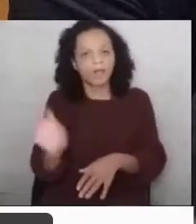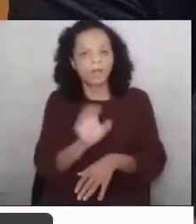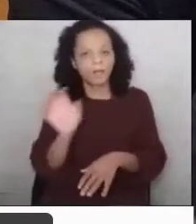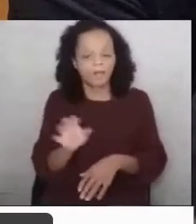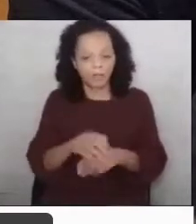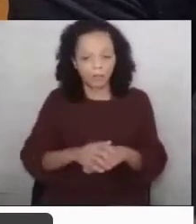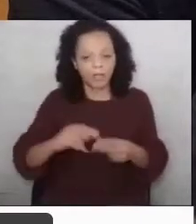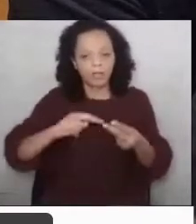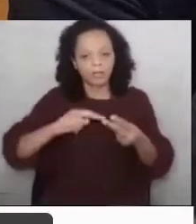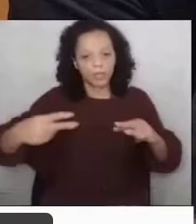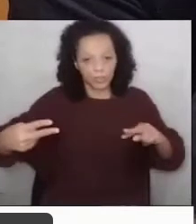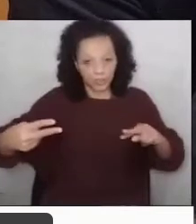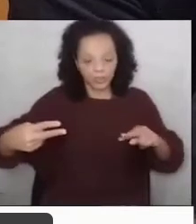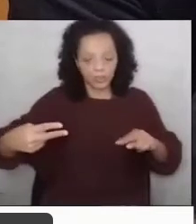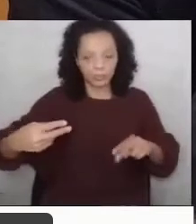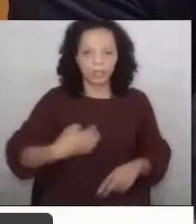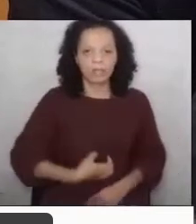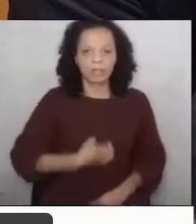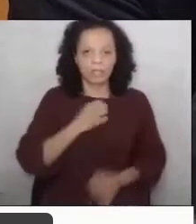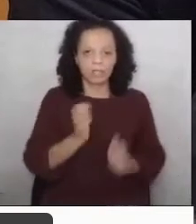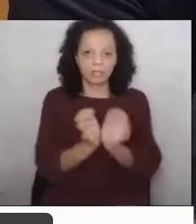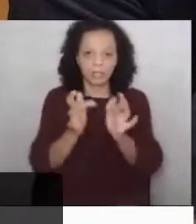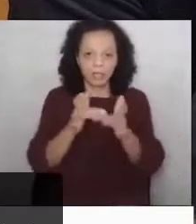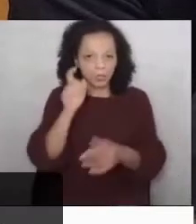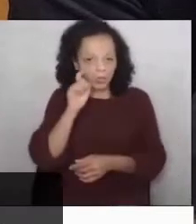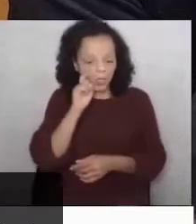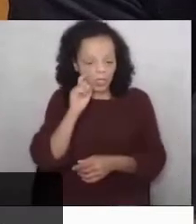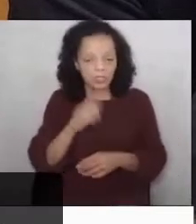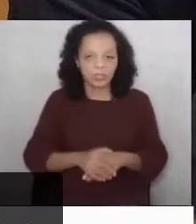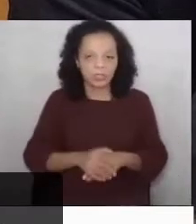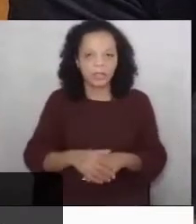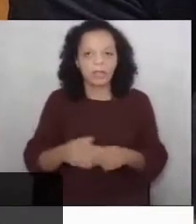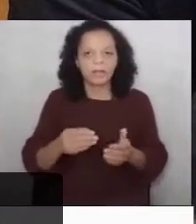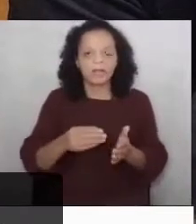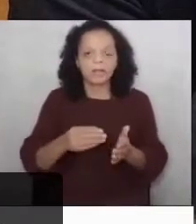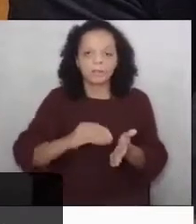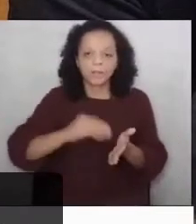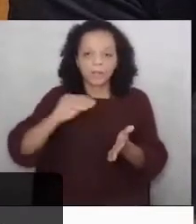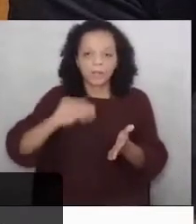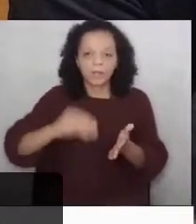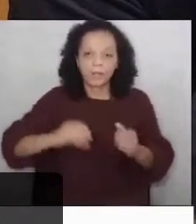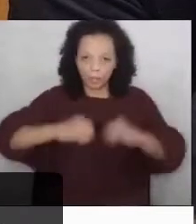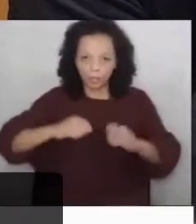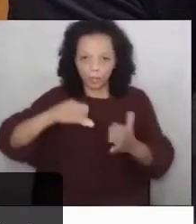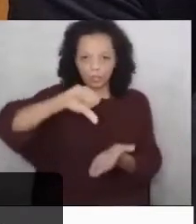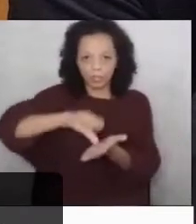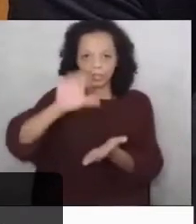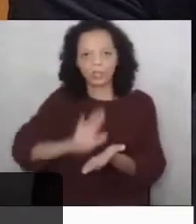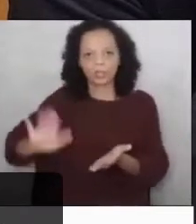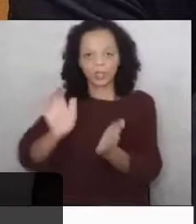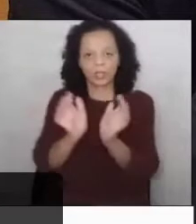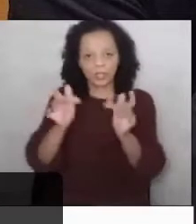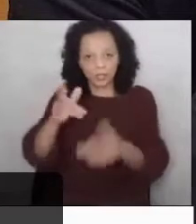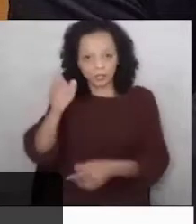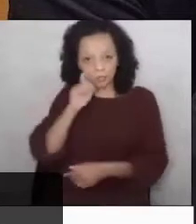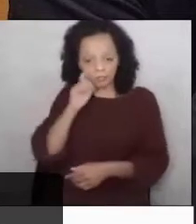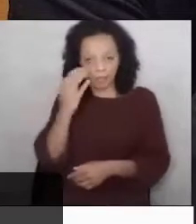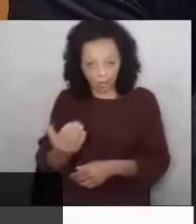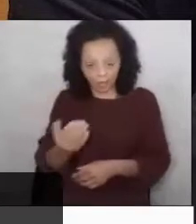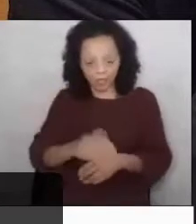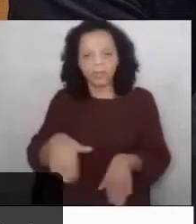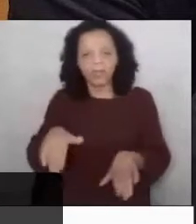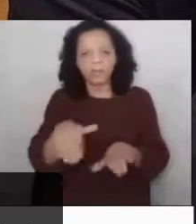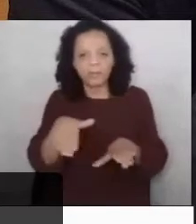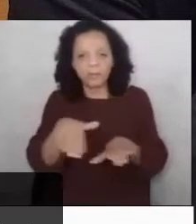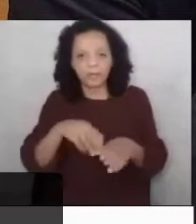município encarar as tiver segurança exemplificado no protocolo firmado com o centro Nacional de cibersegurança na participação